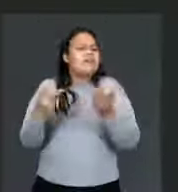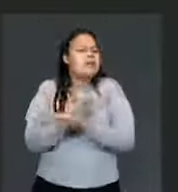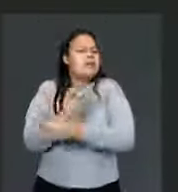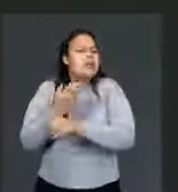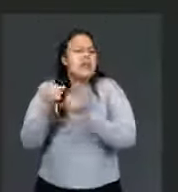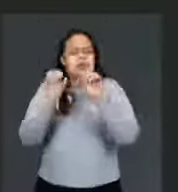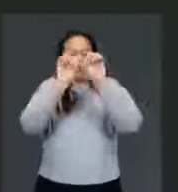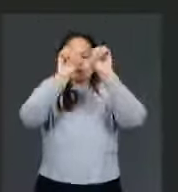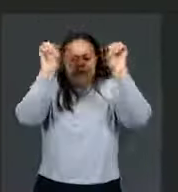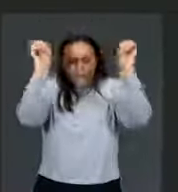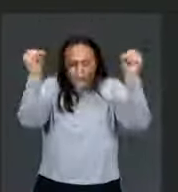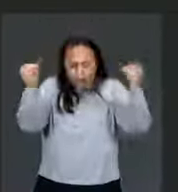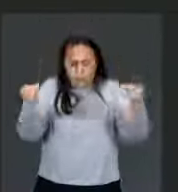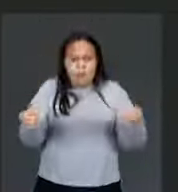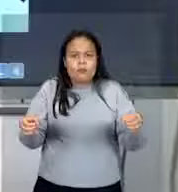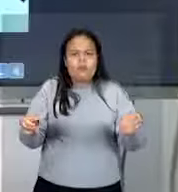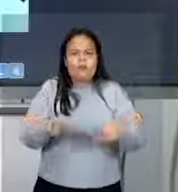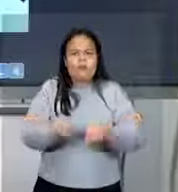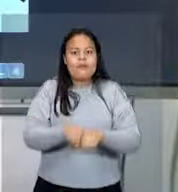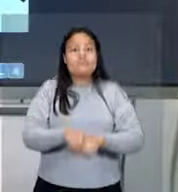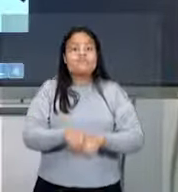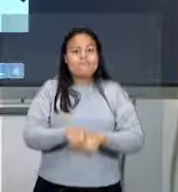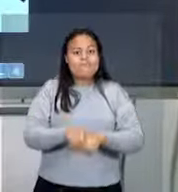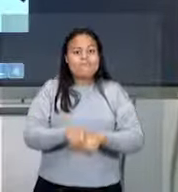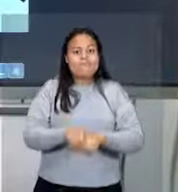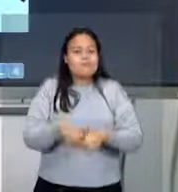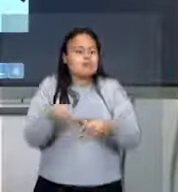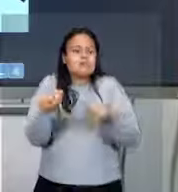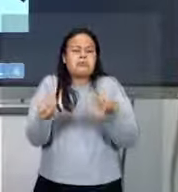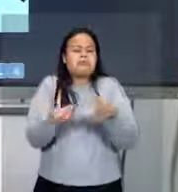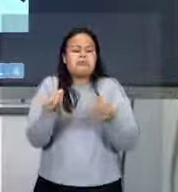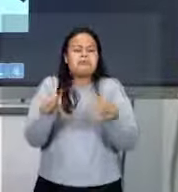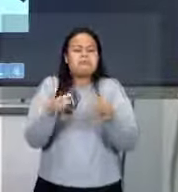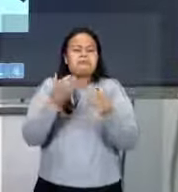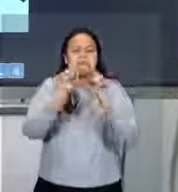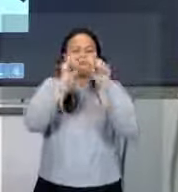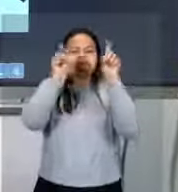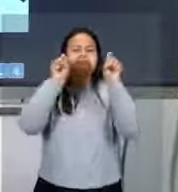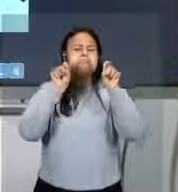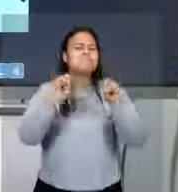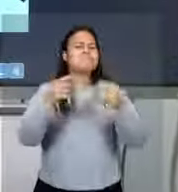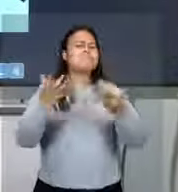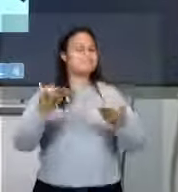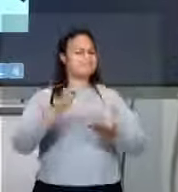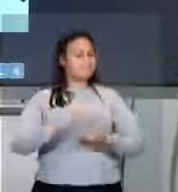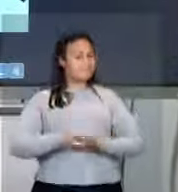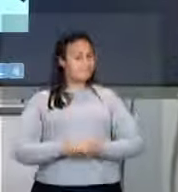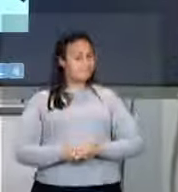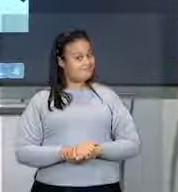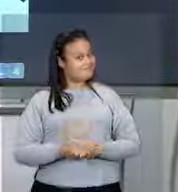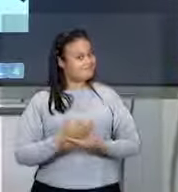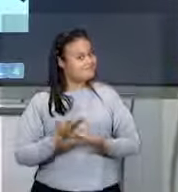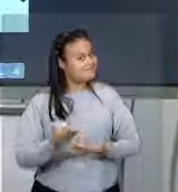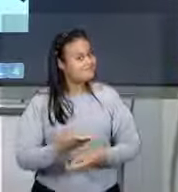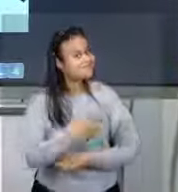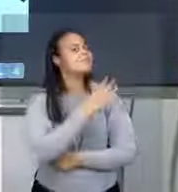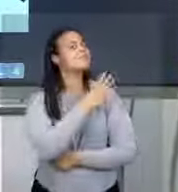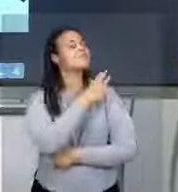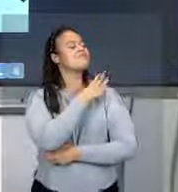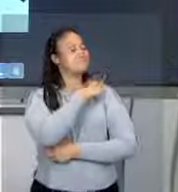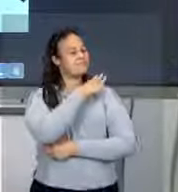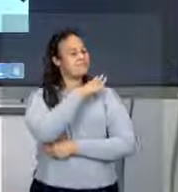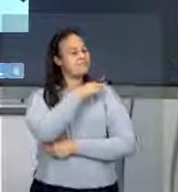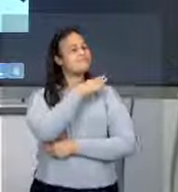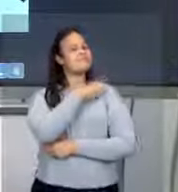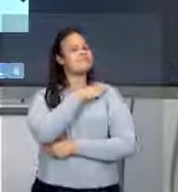condutor? Essa corrente elétrica, como ela funciona? Bem, terceiro ano, nós vamos entrar